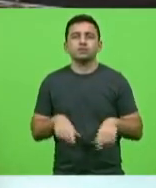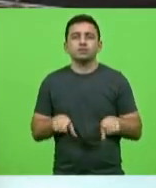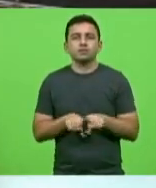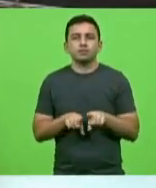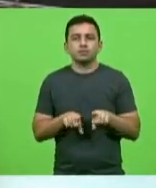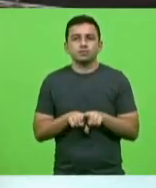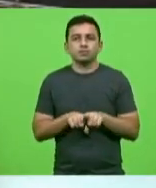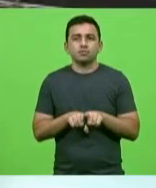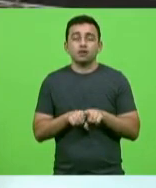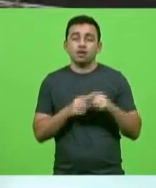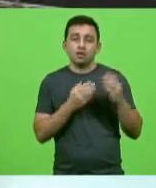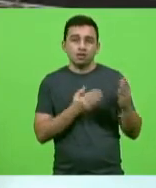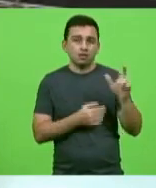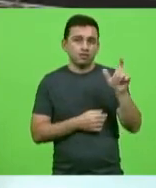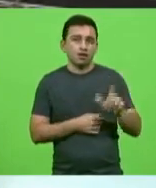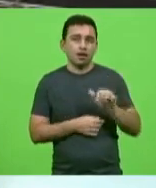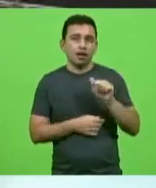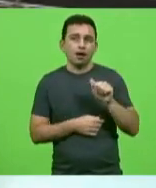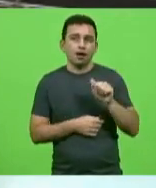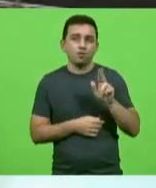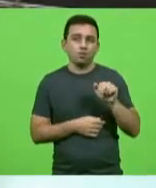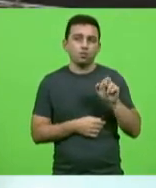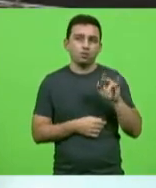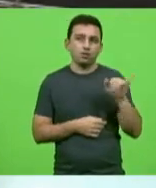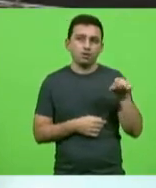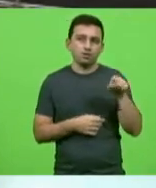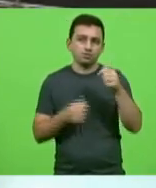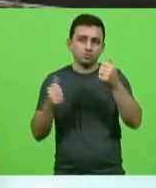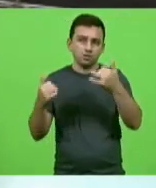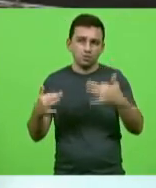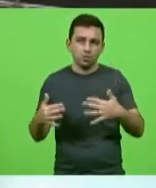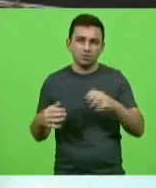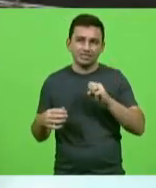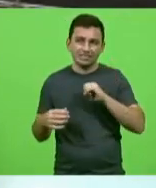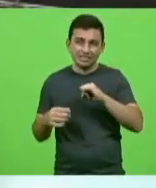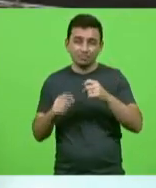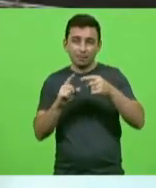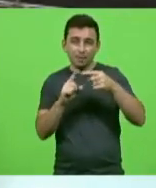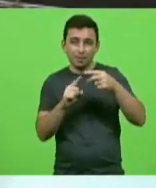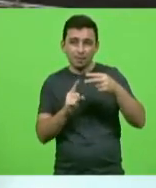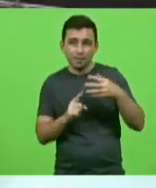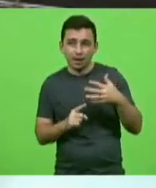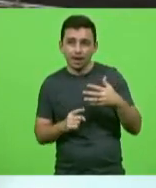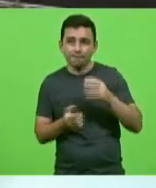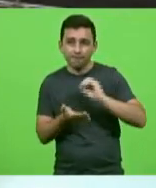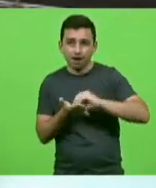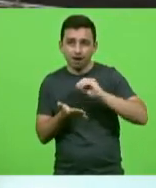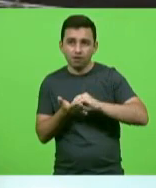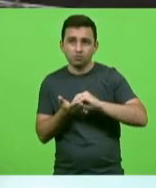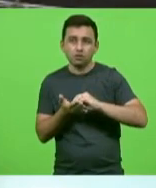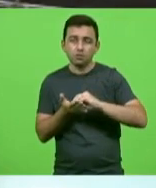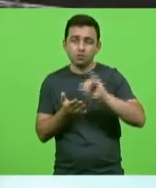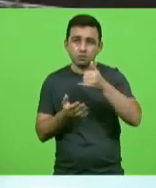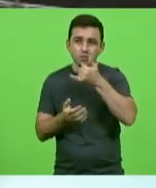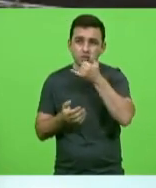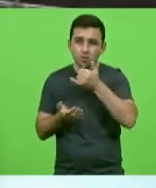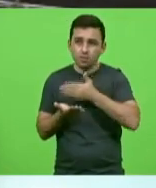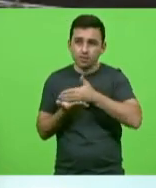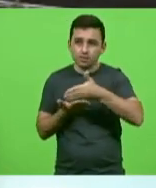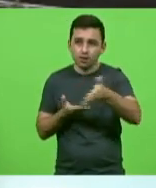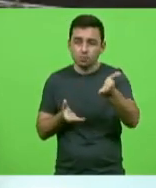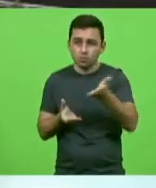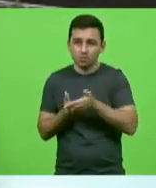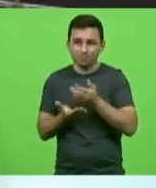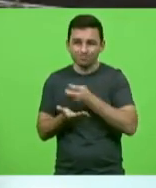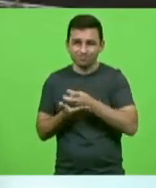assevera Aury Lopes Junior abraça causas elementos probatórios na internet seja insuficiente para justificar a abertura